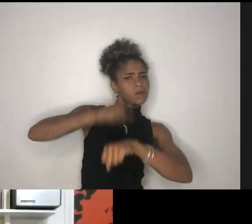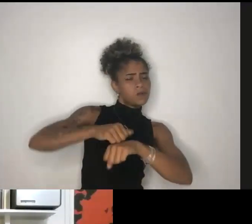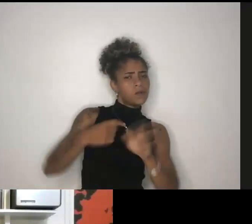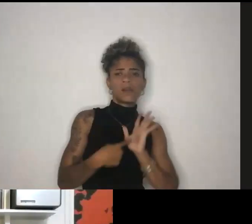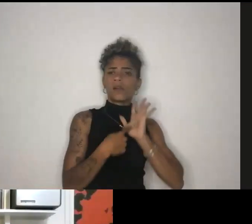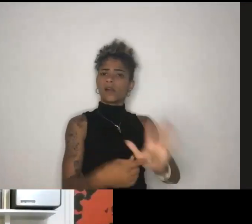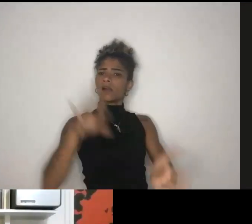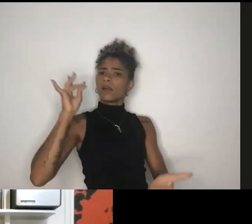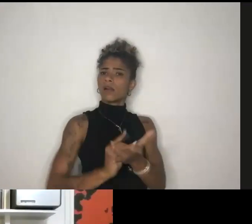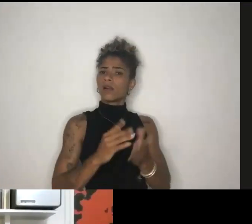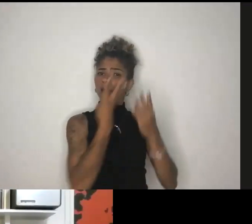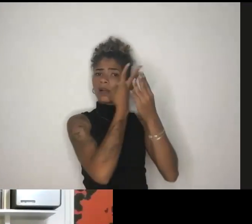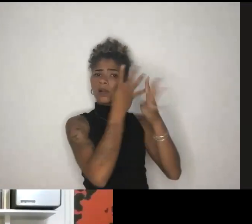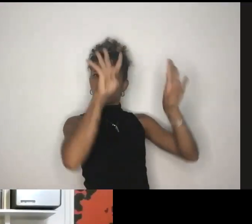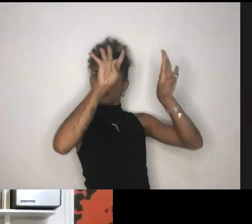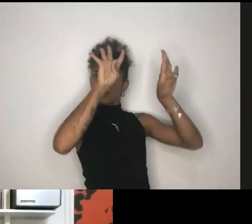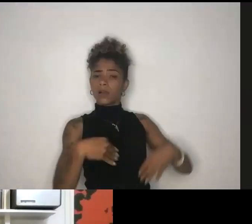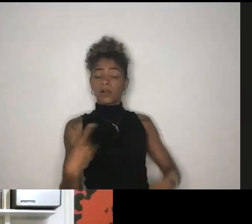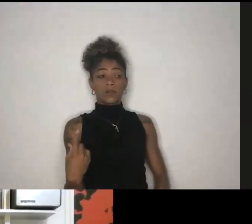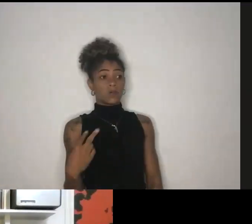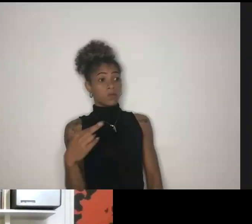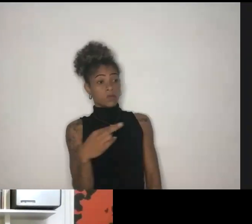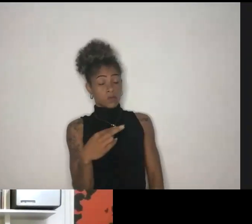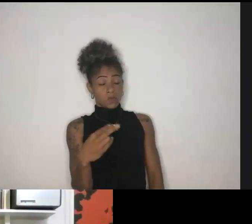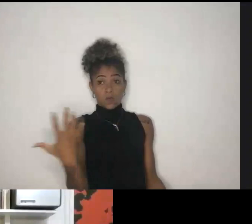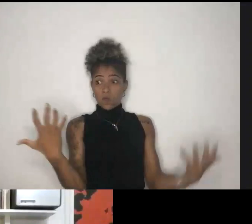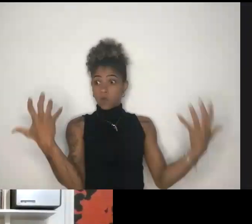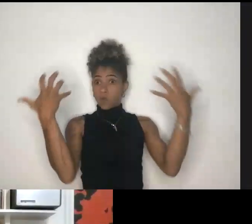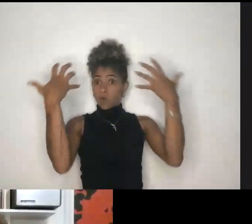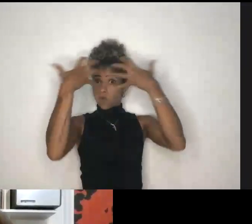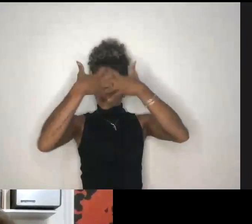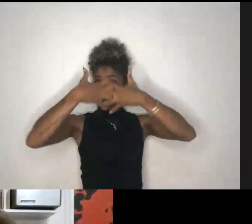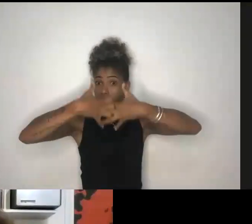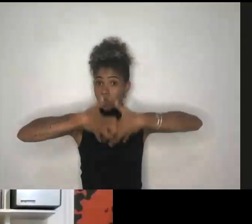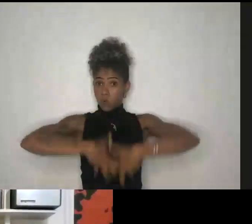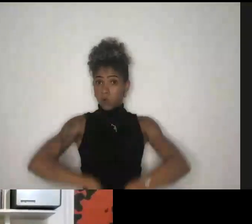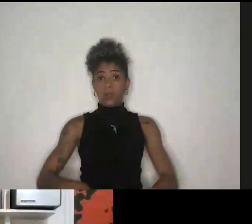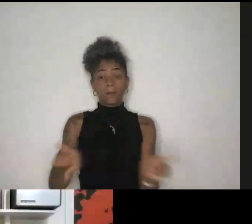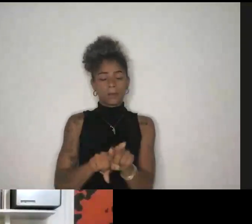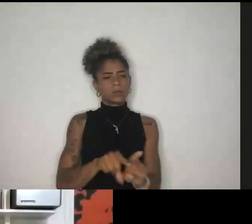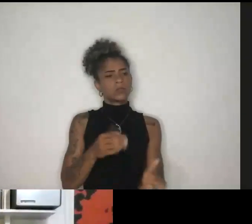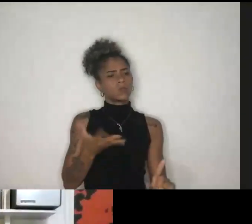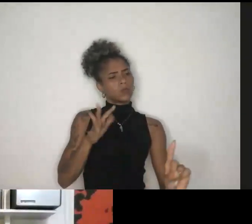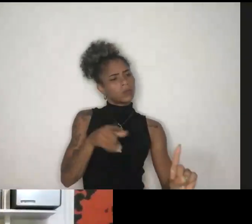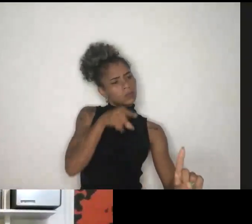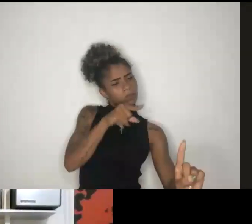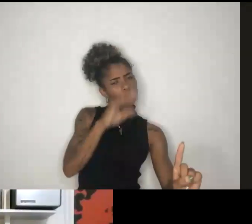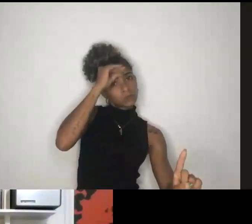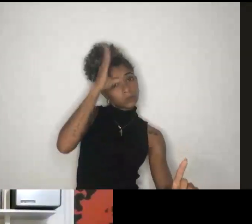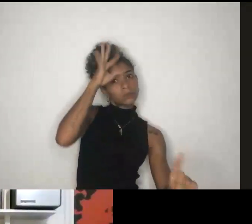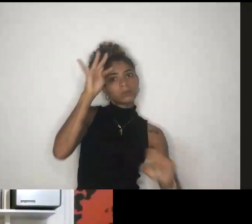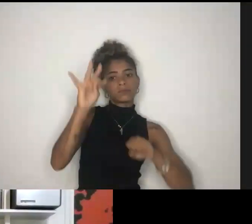planilha assustadoramente eficiente e ao mesmo tempo a inspiração o conhecimento técnico